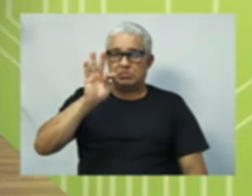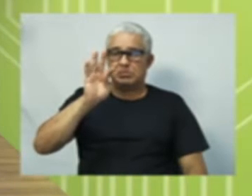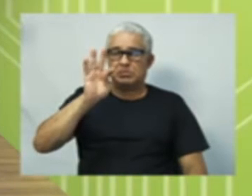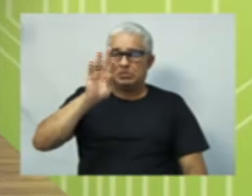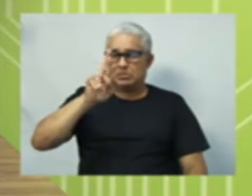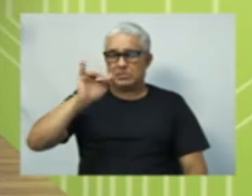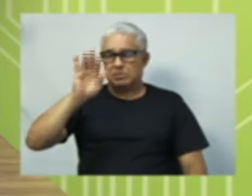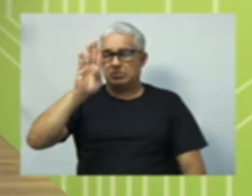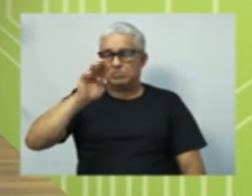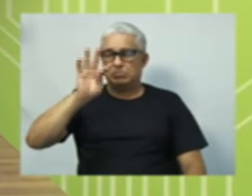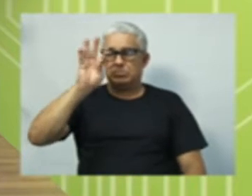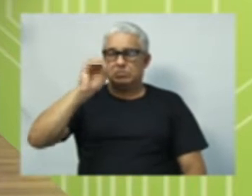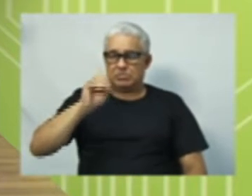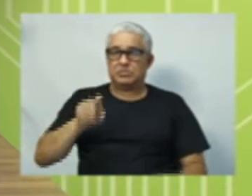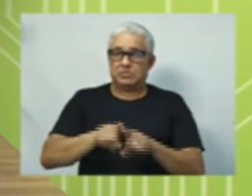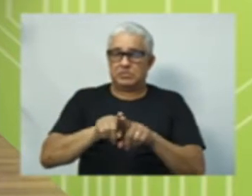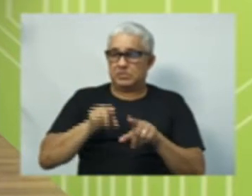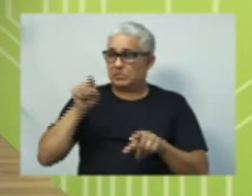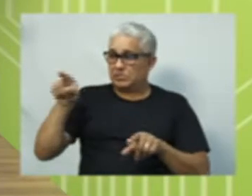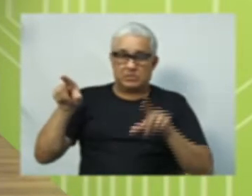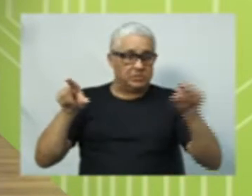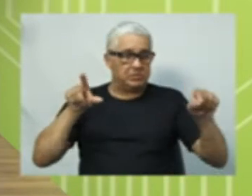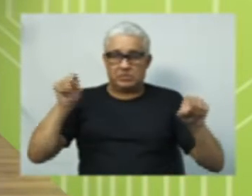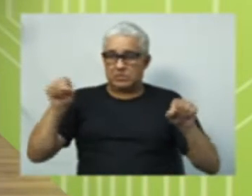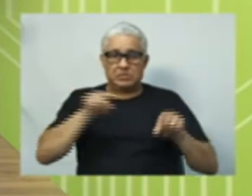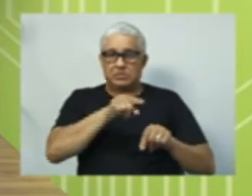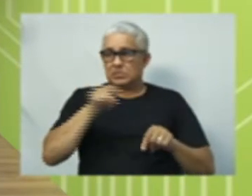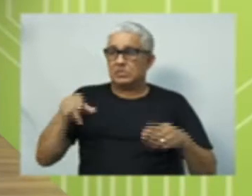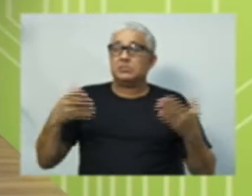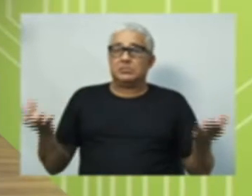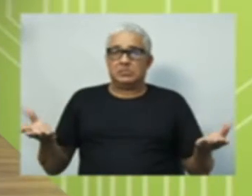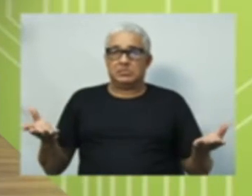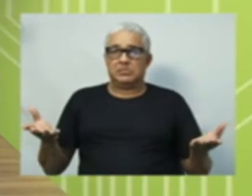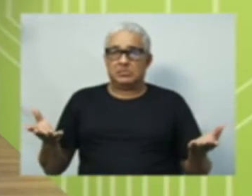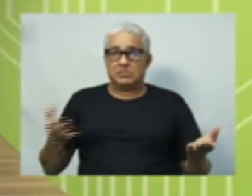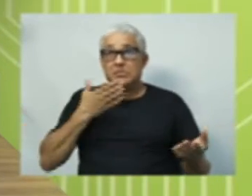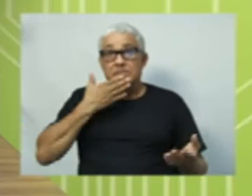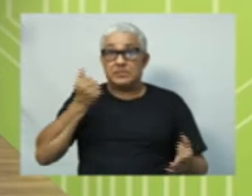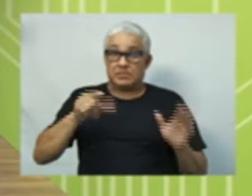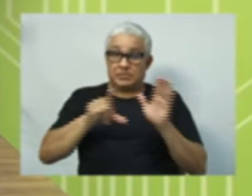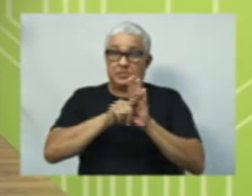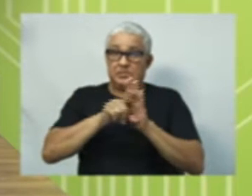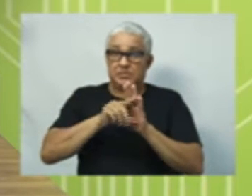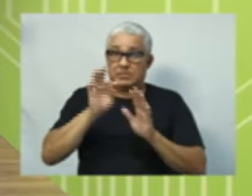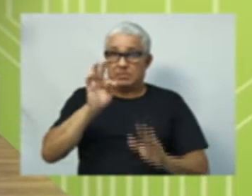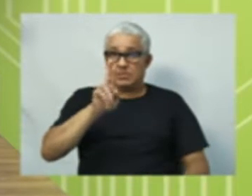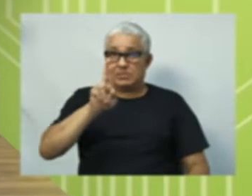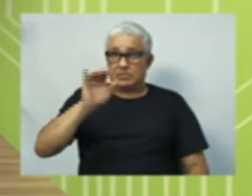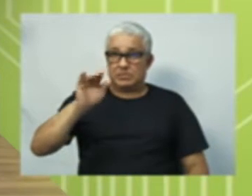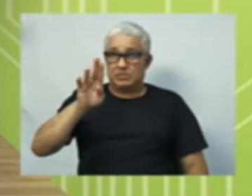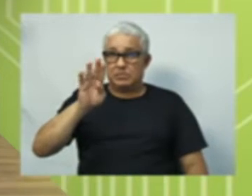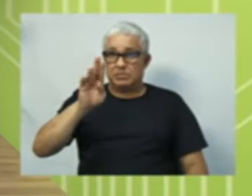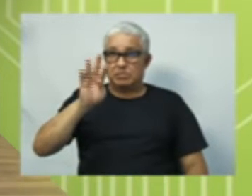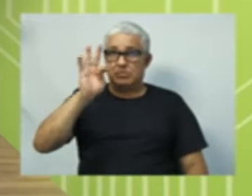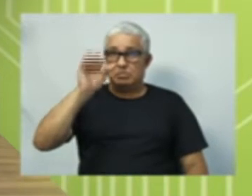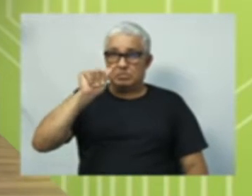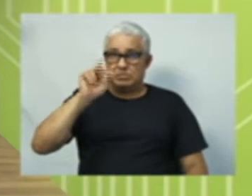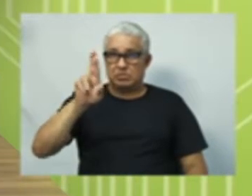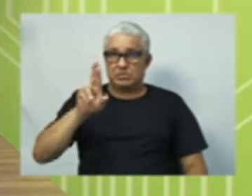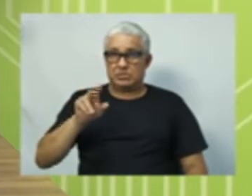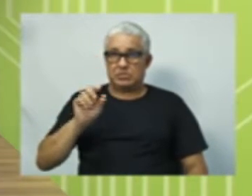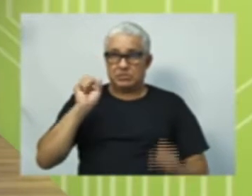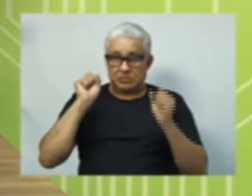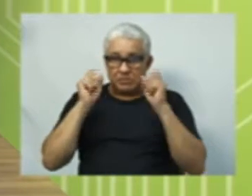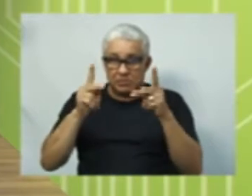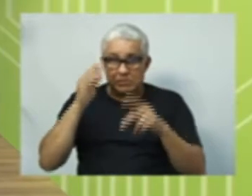ou aquela? E não qual é a melhor opção legal de tributar. Tá ok? Entenderam?